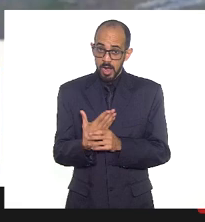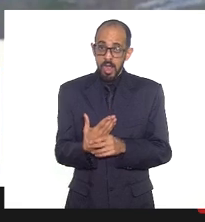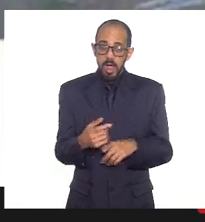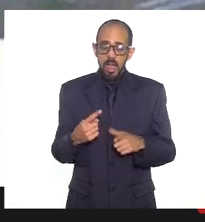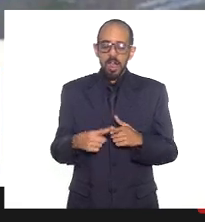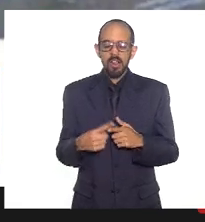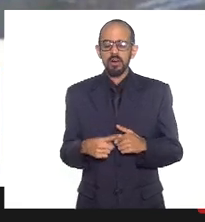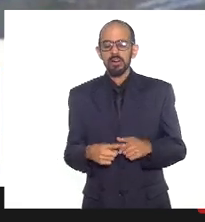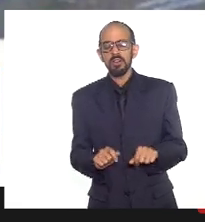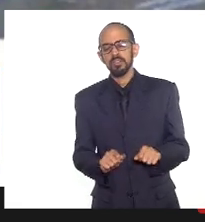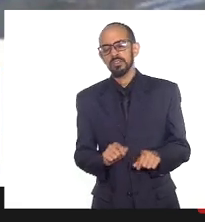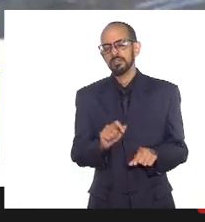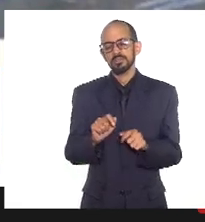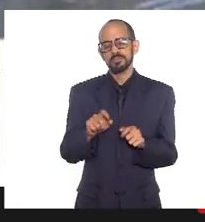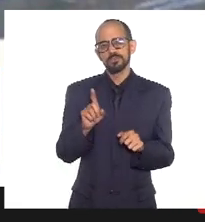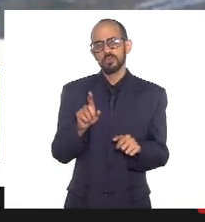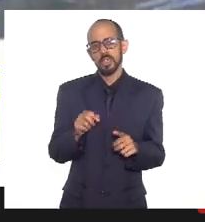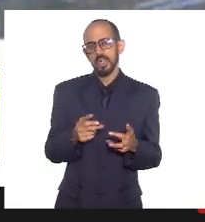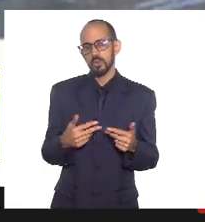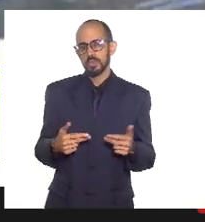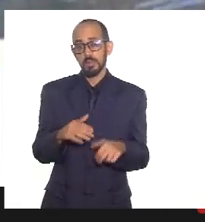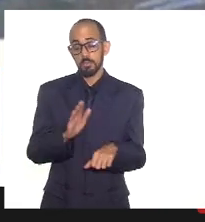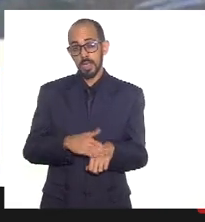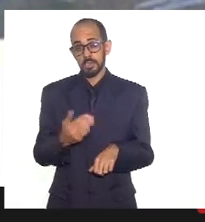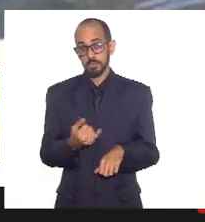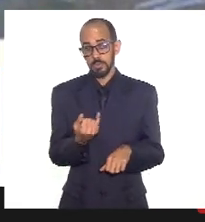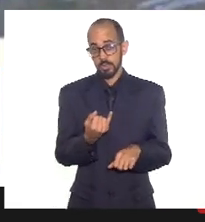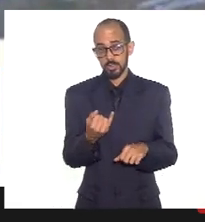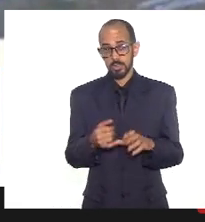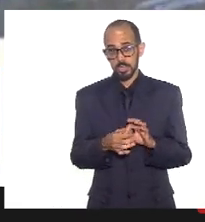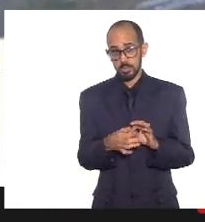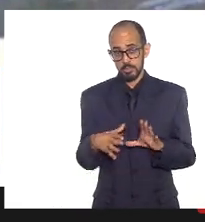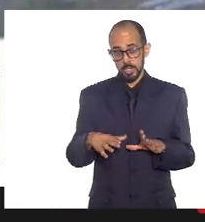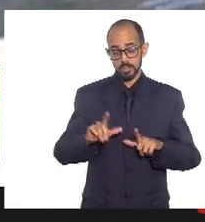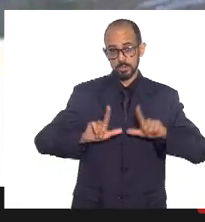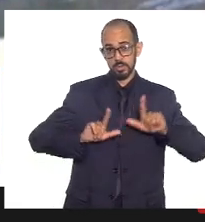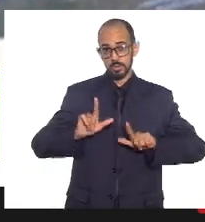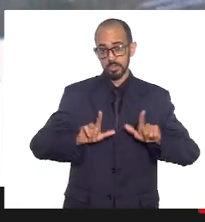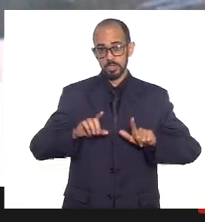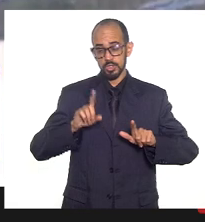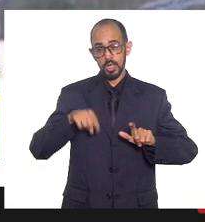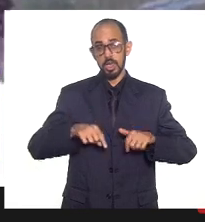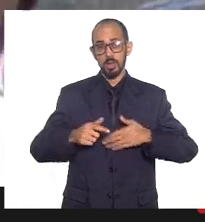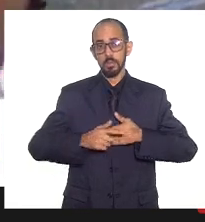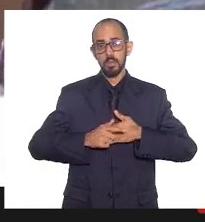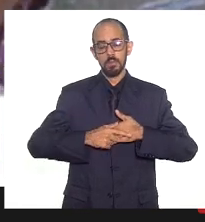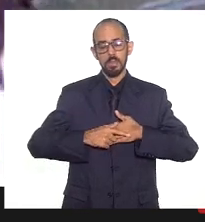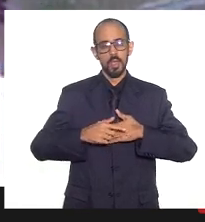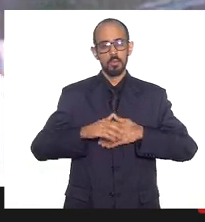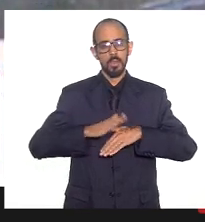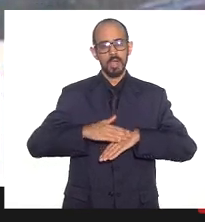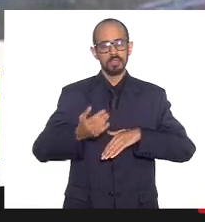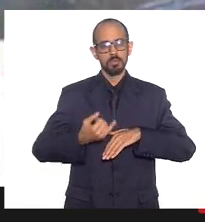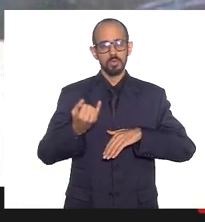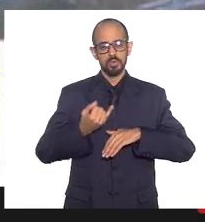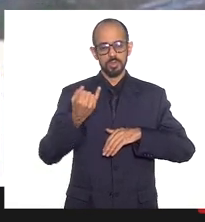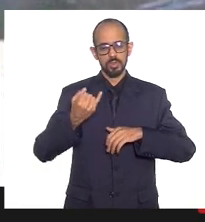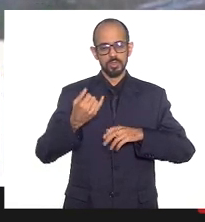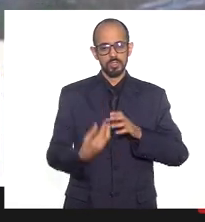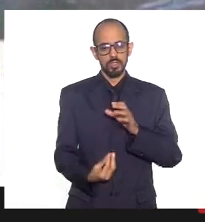inclusive, no que nos é mais caro quando falamos da democratização da mídia, que é o papel central de formulação de